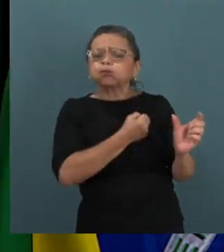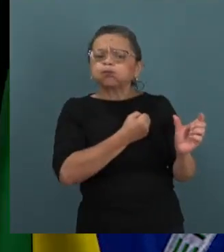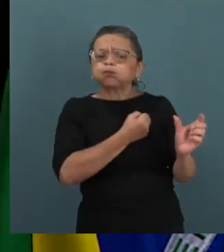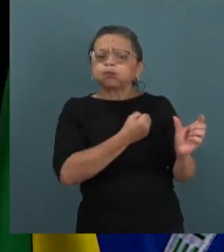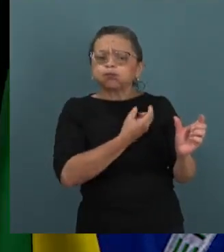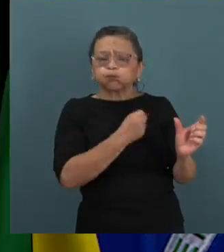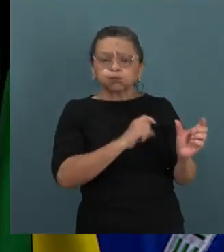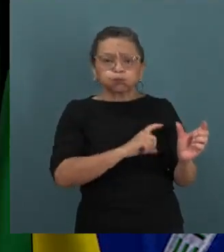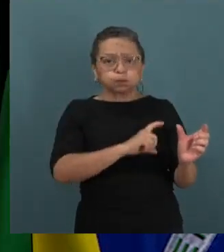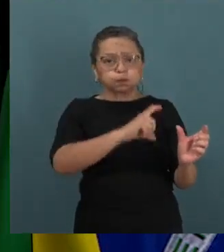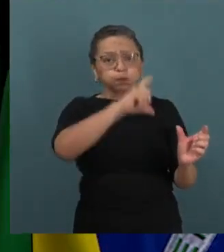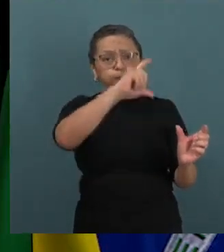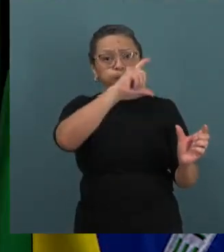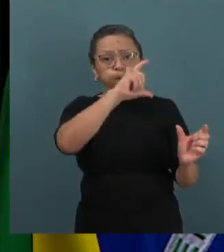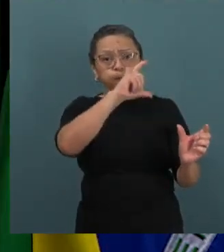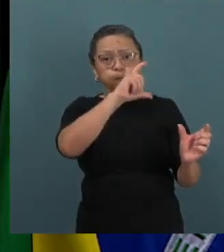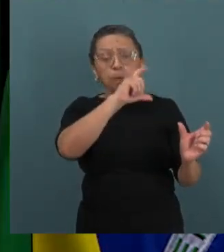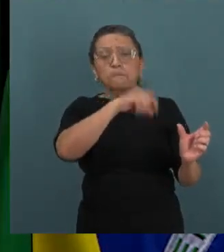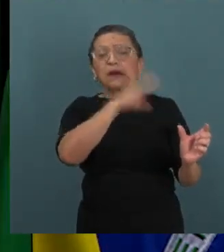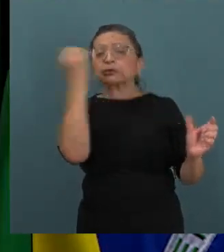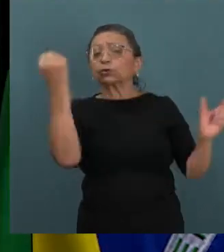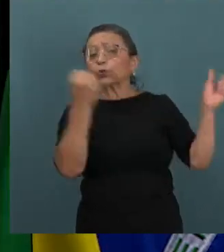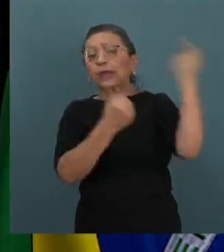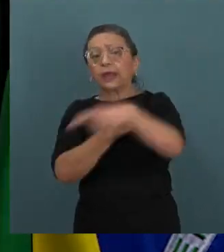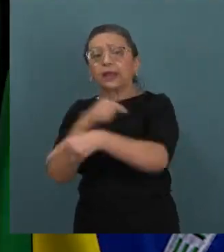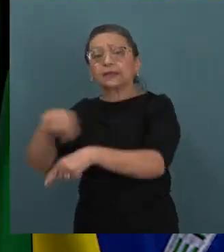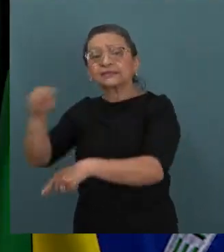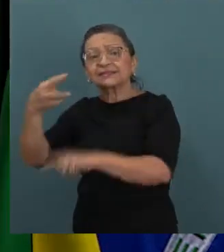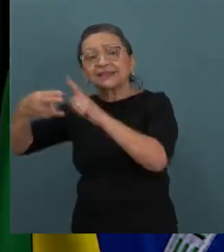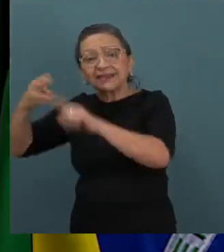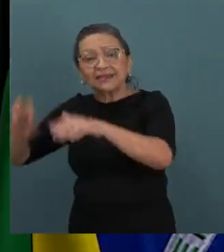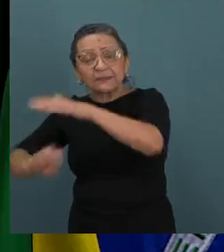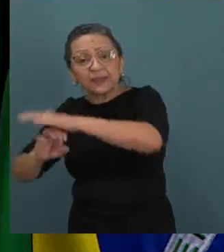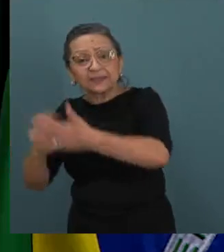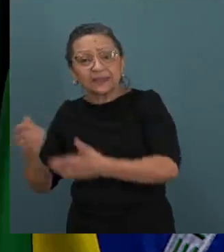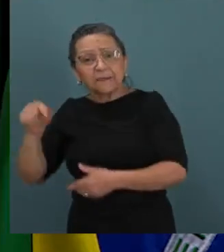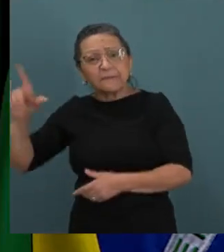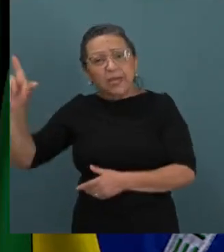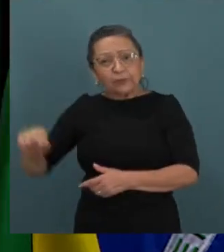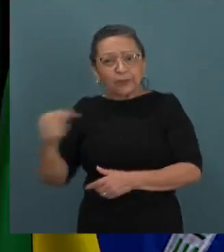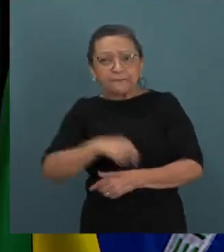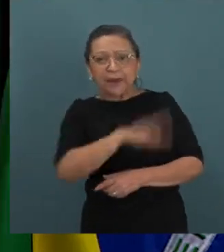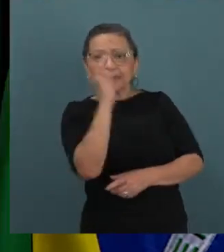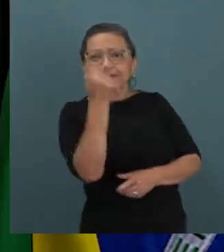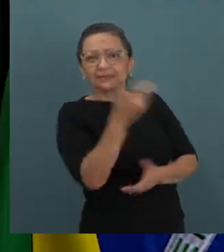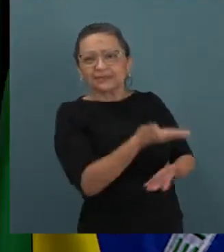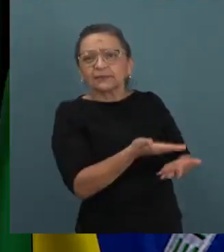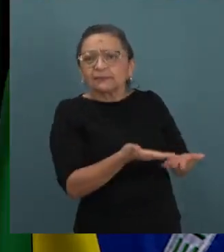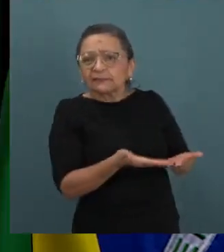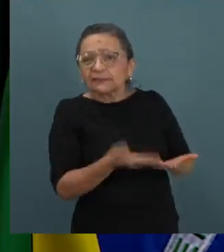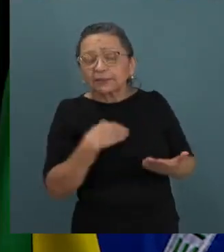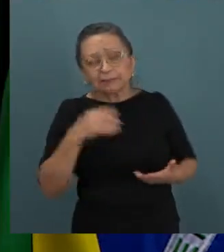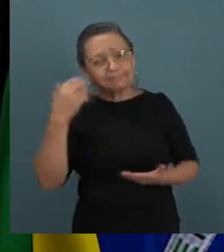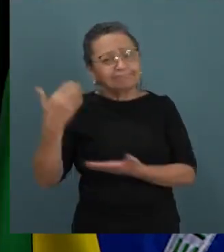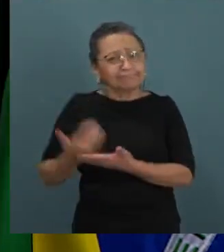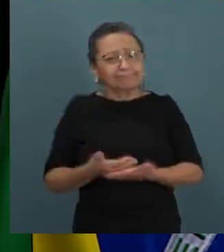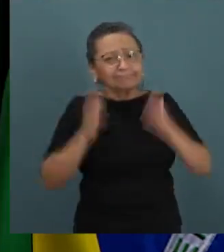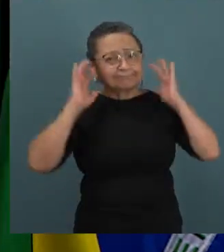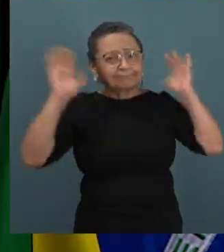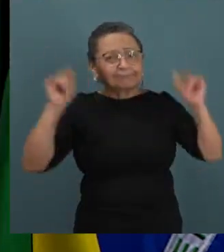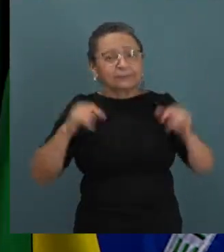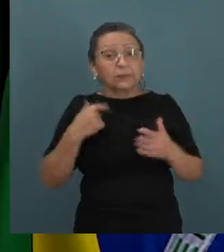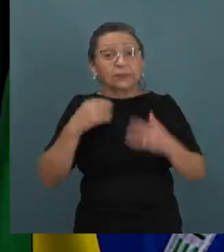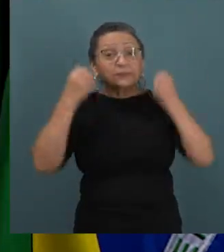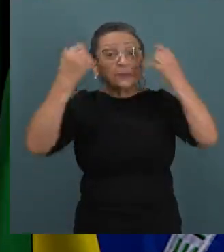todas as concorrentes juntas. Uma das hipóteses mais prováveis para a explicação do tamanho